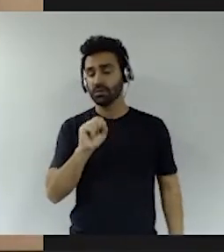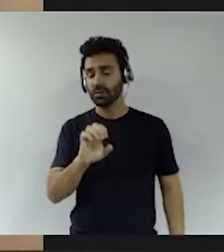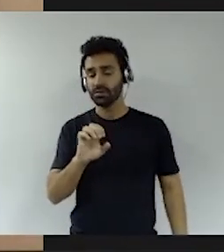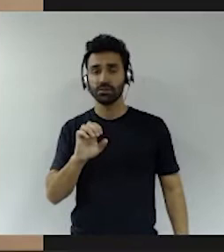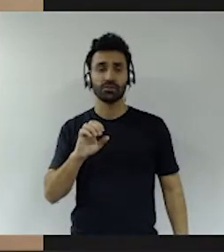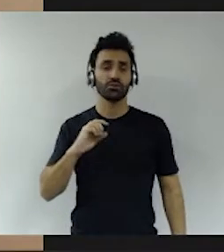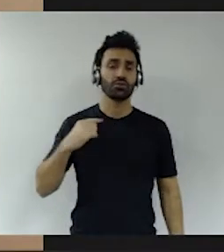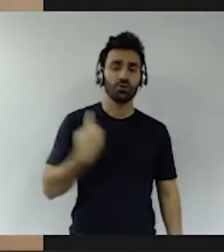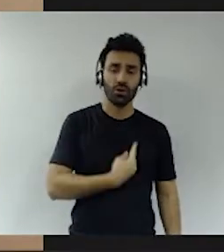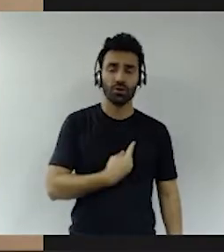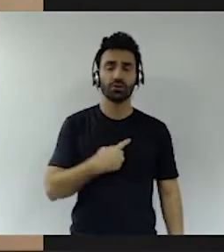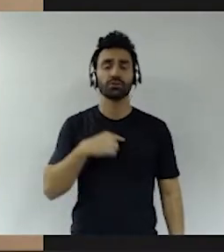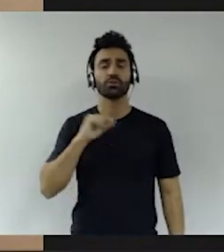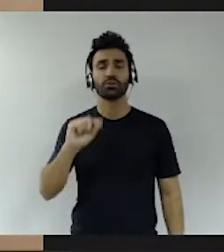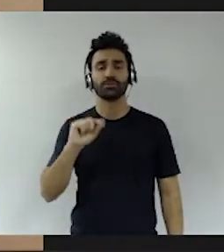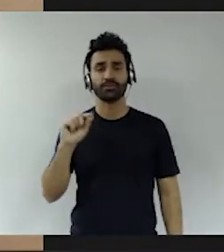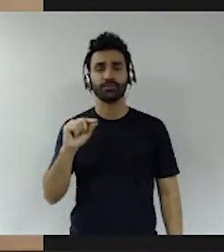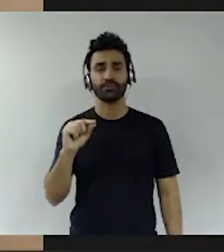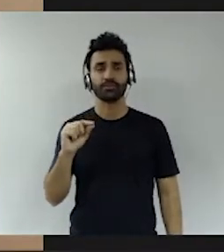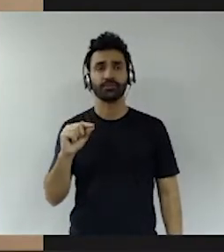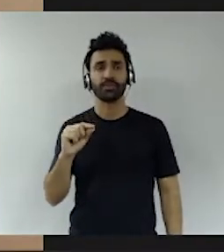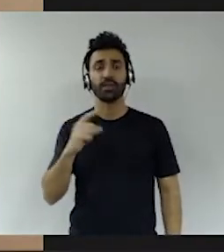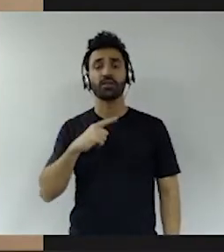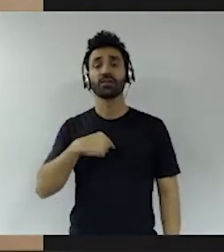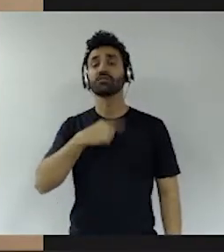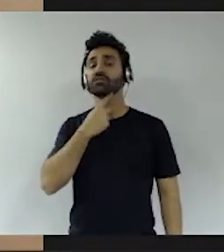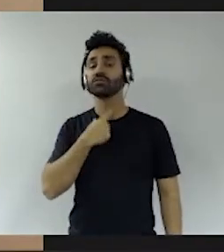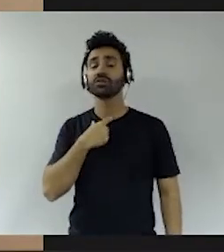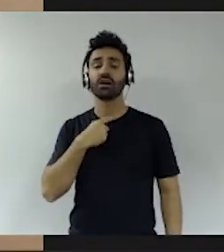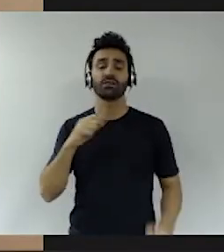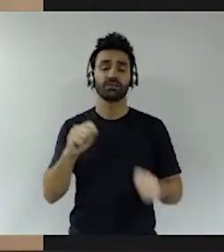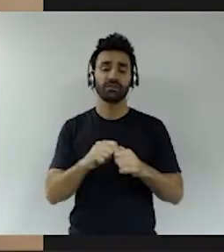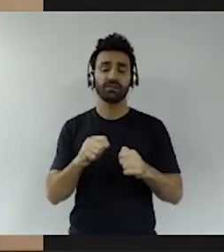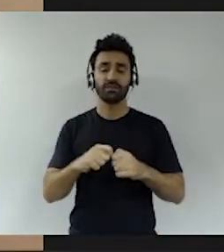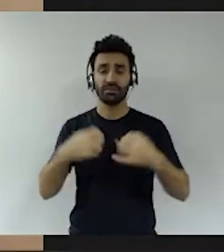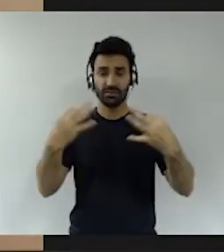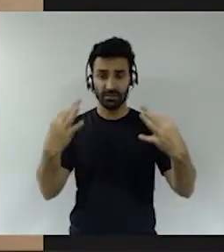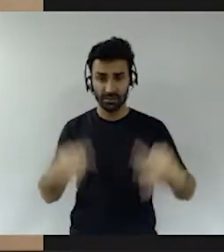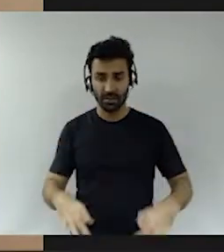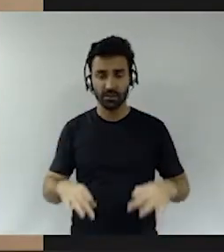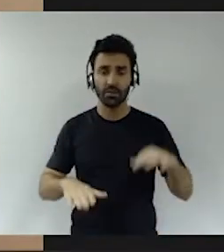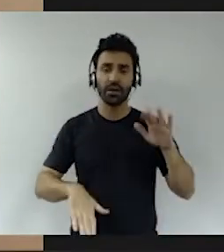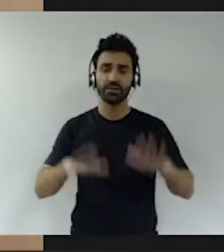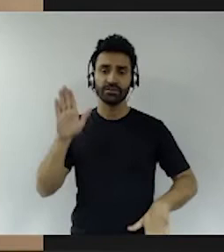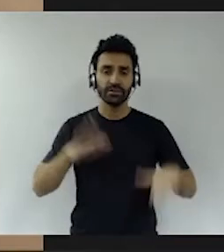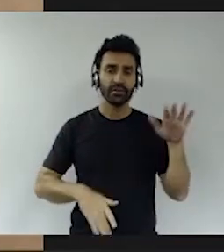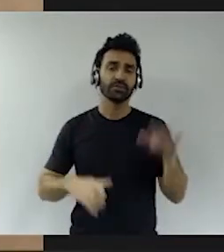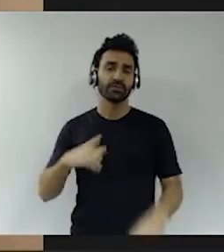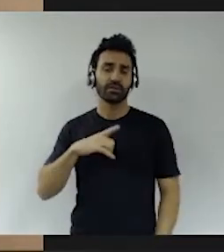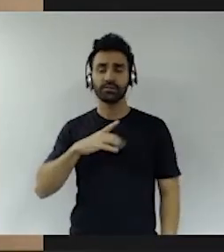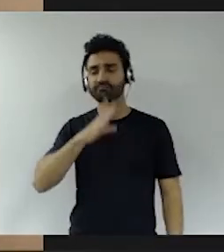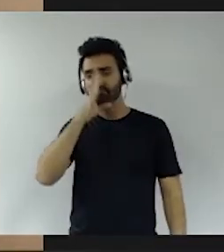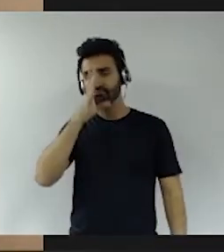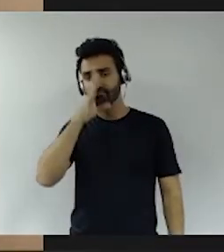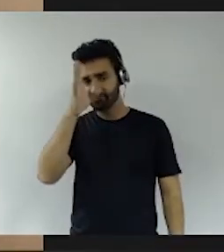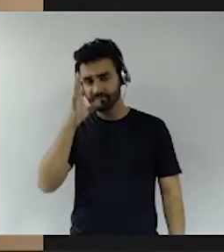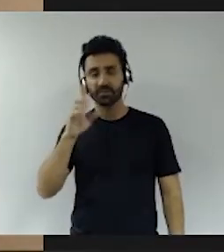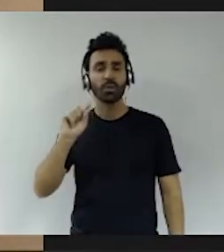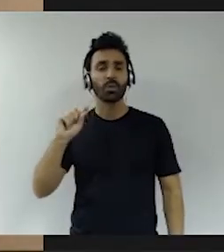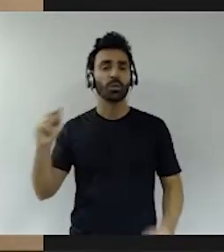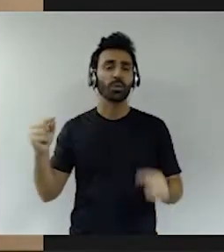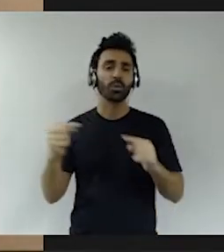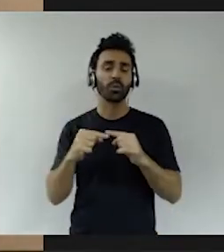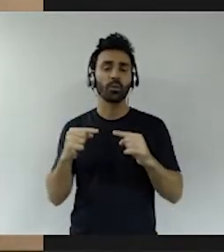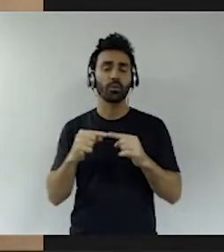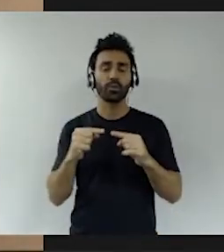temos a vontade de acertar e, muitas vezes, extrapolamos. No que se refere à questão de